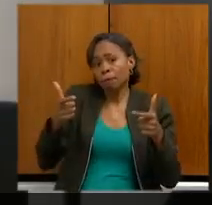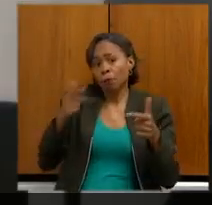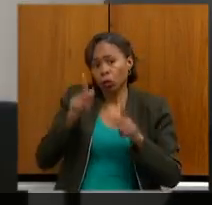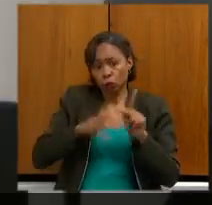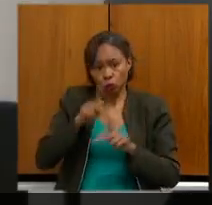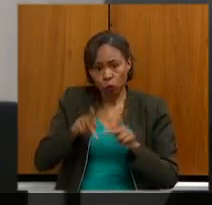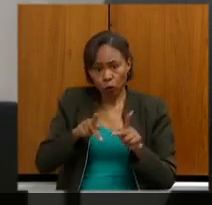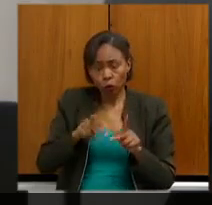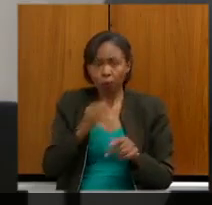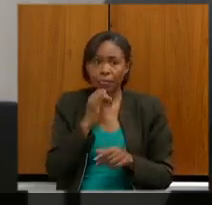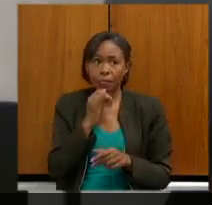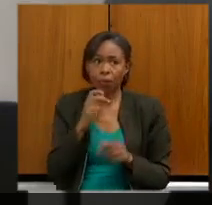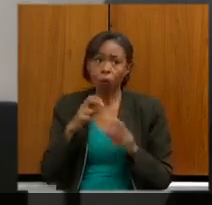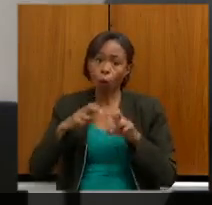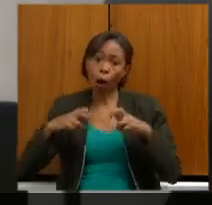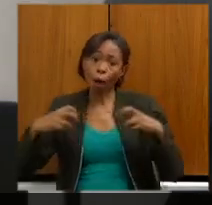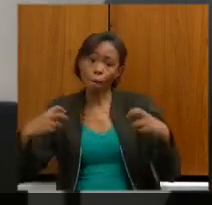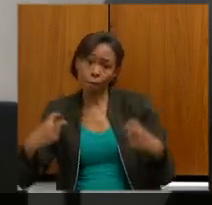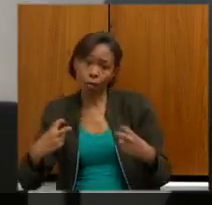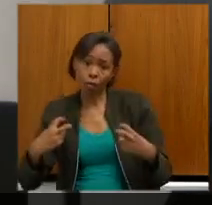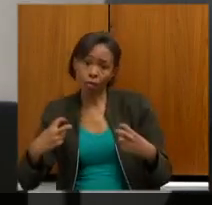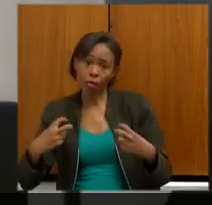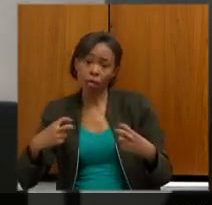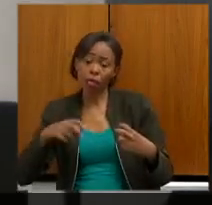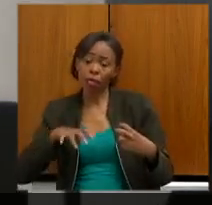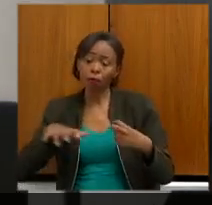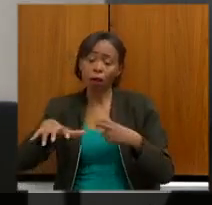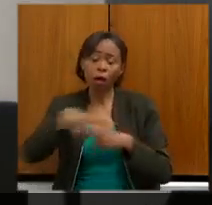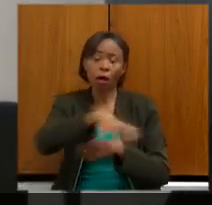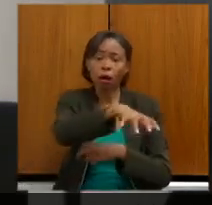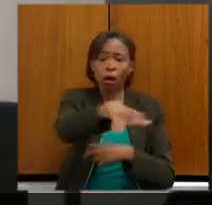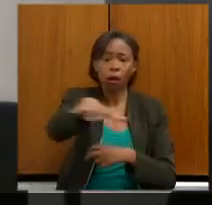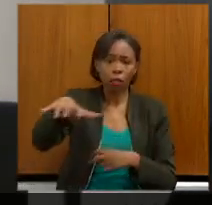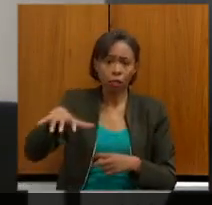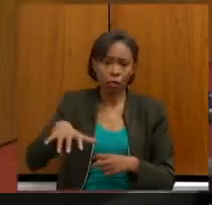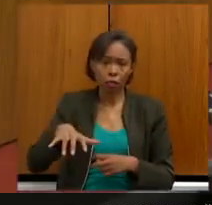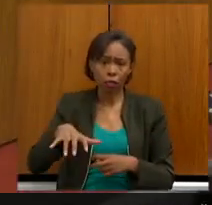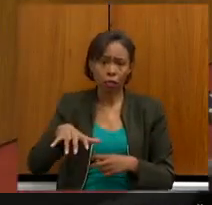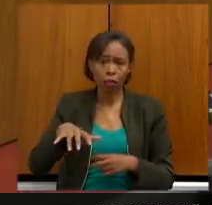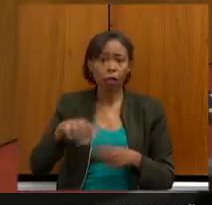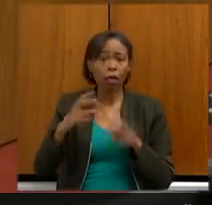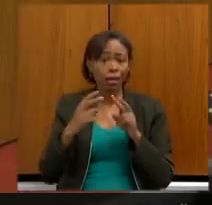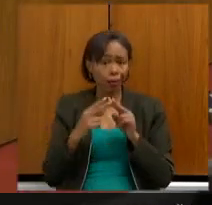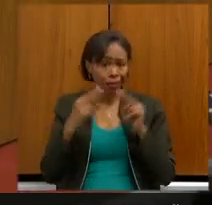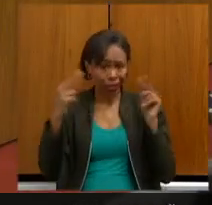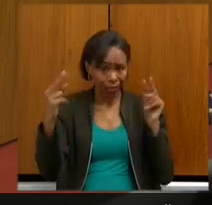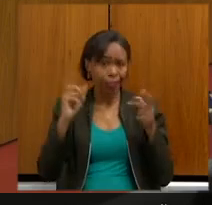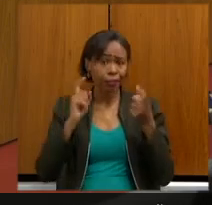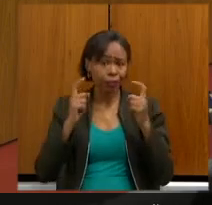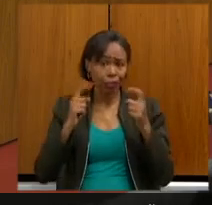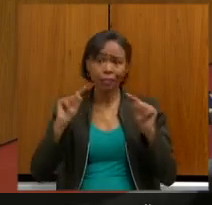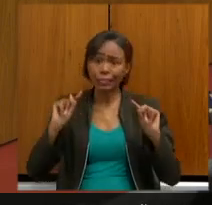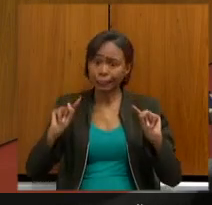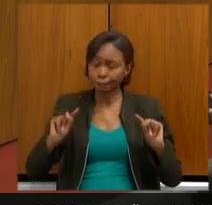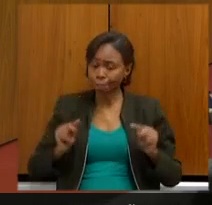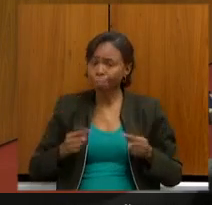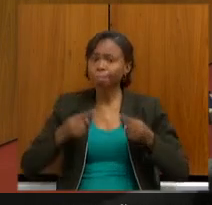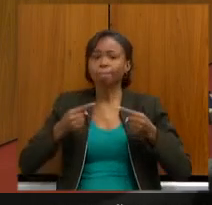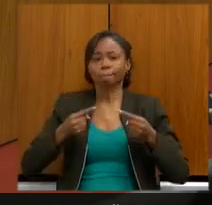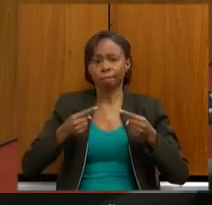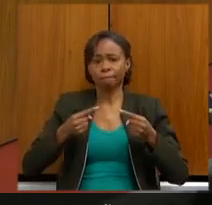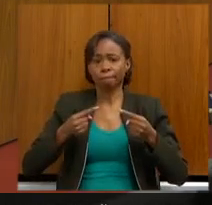mesa de água Itinerante é Um Desafio no estado de Minas Gerais as reuniões online e a gente